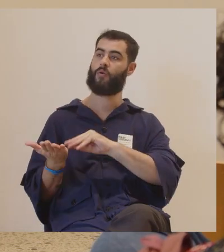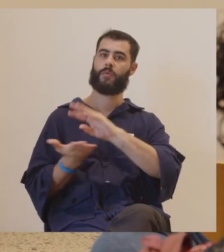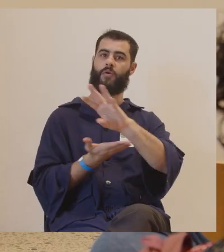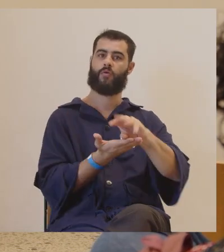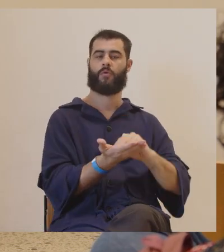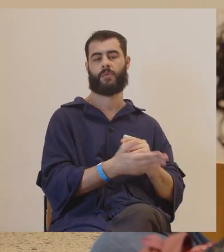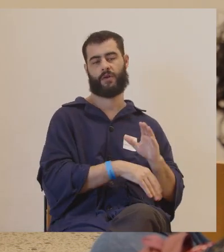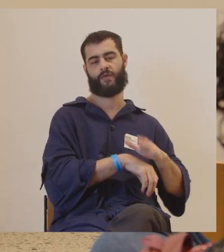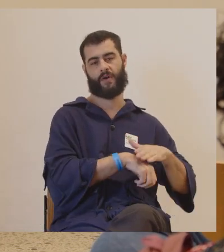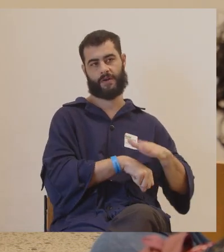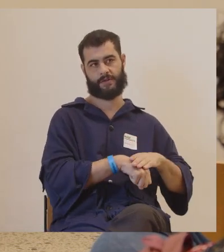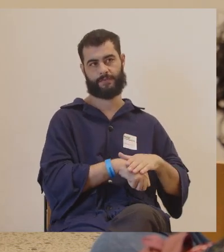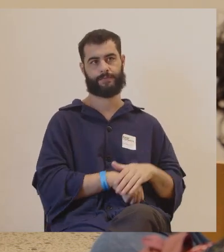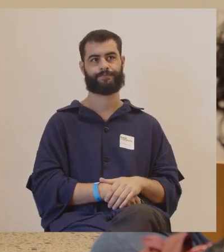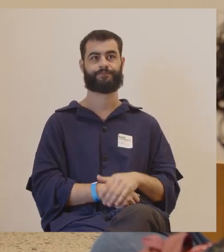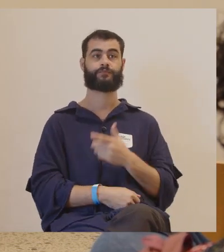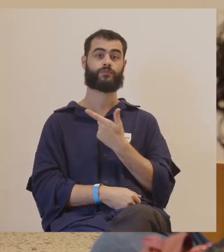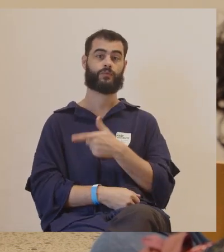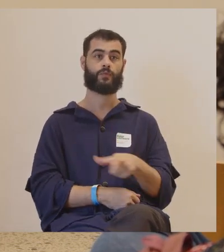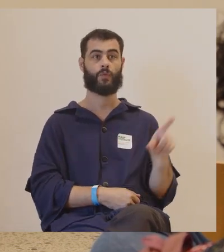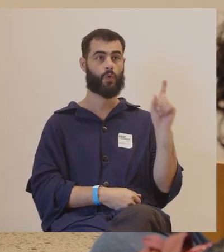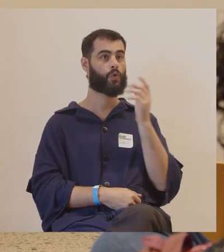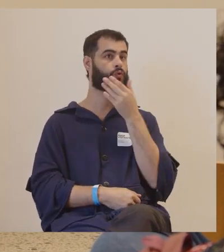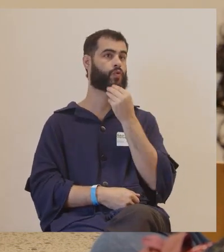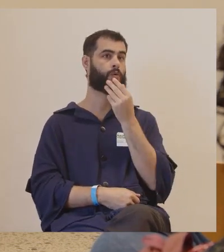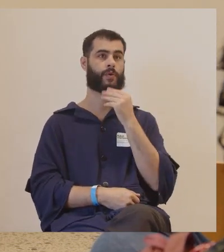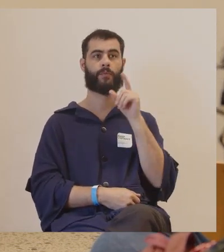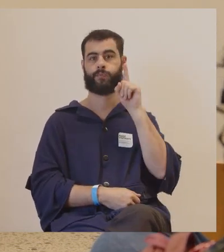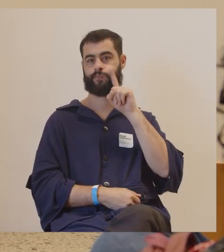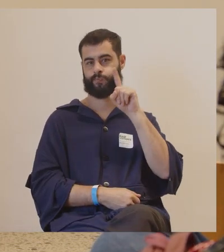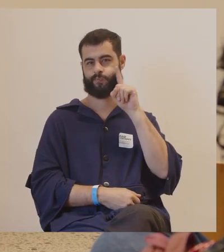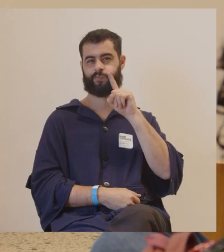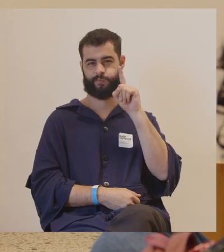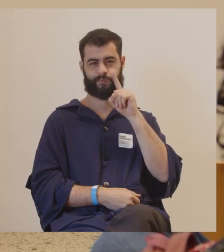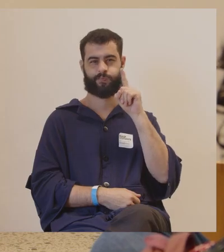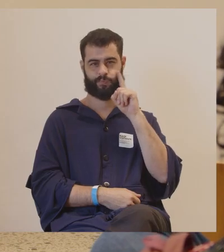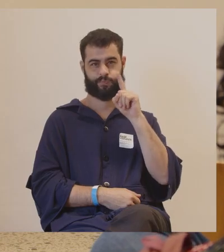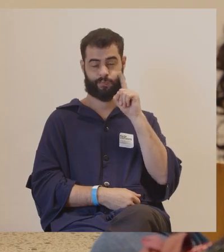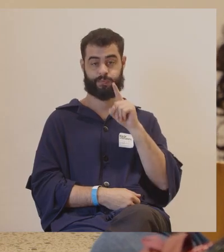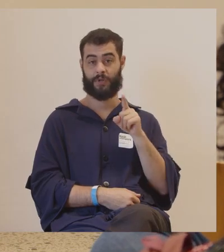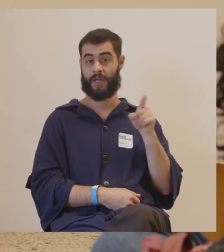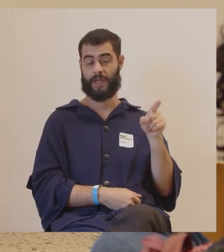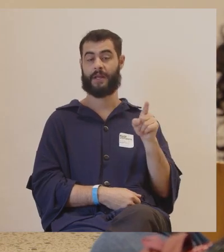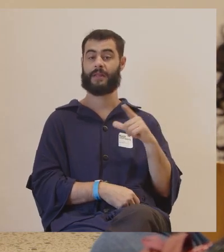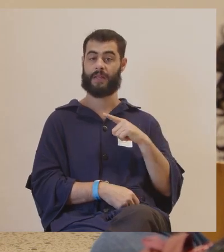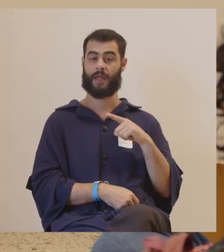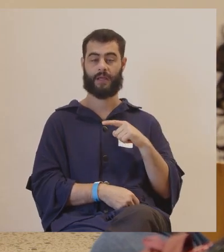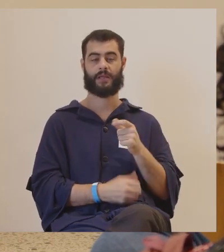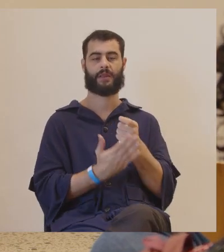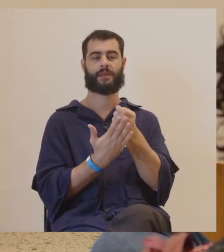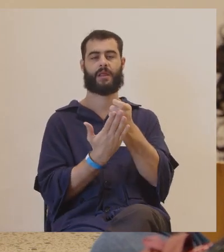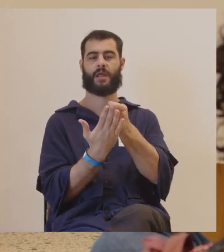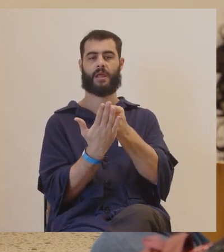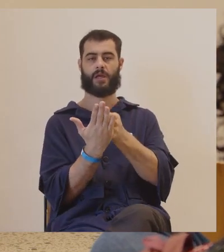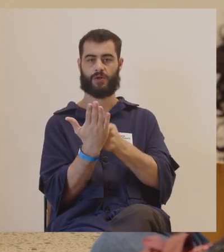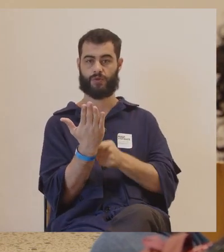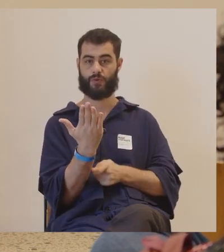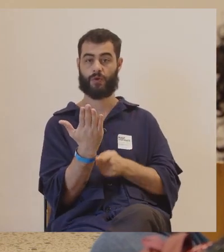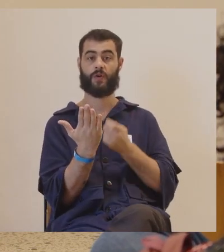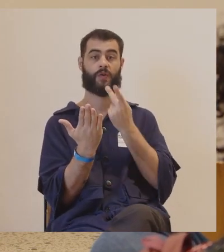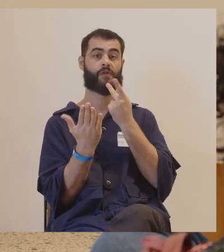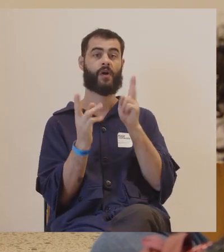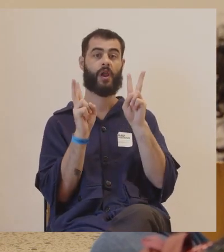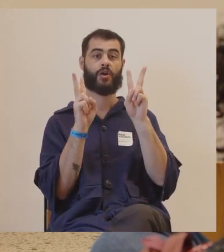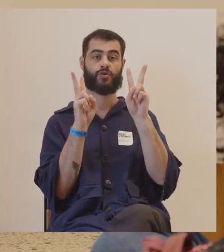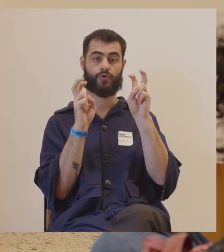O Clement Greenberg, grande crítico estadunidense, vai escrever um texto seminal para a pintura dita